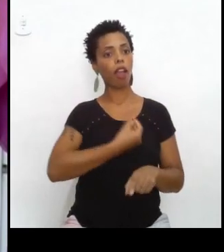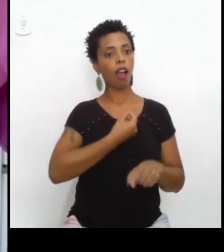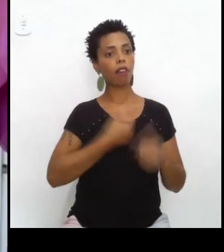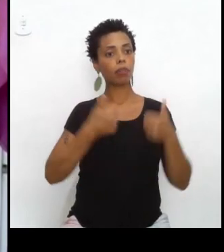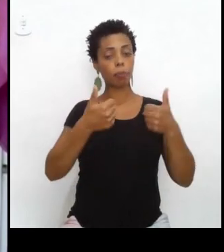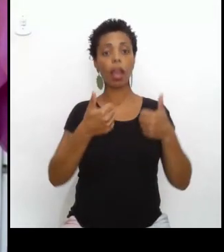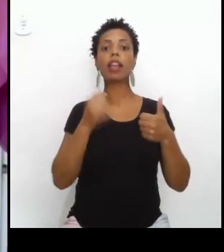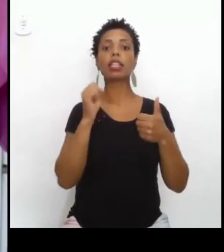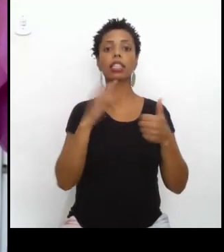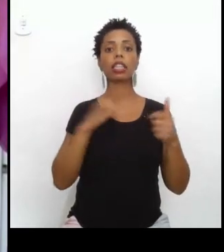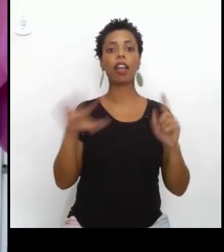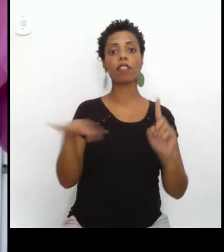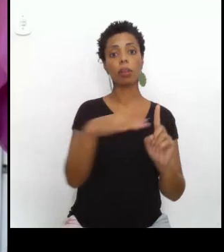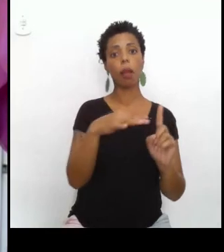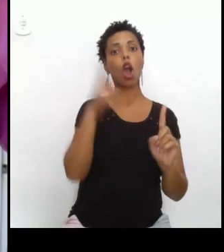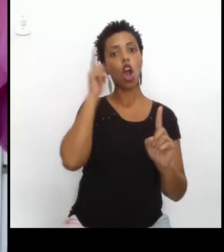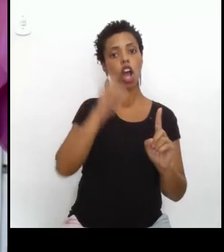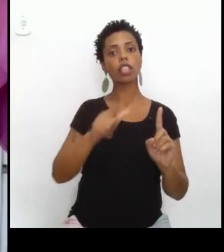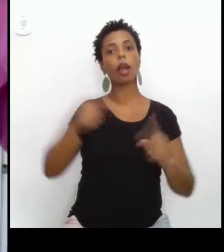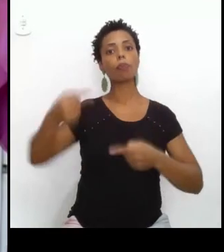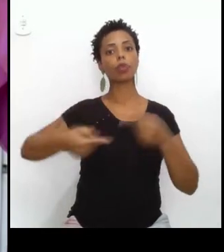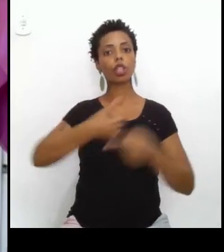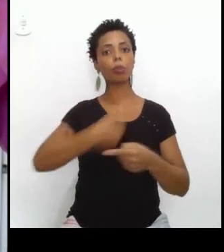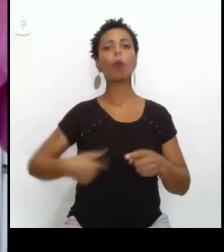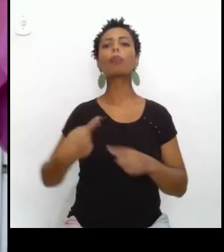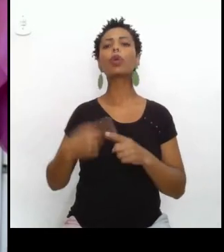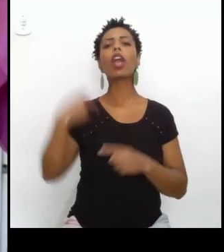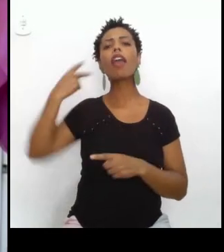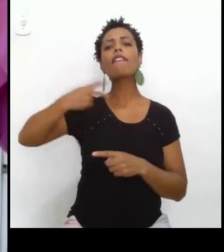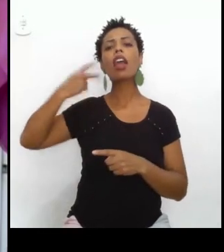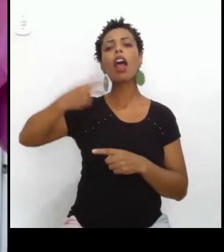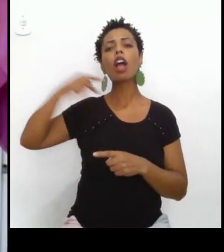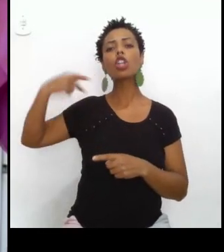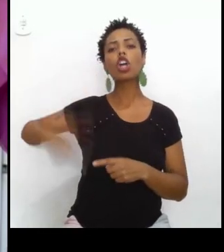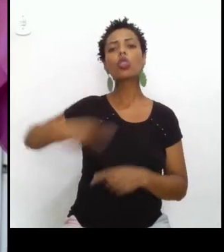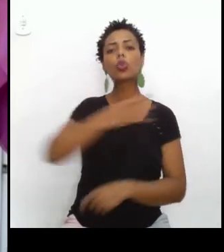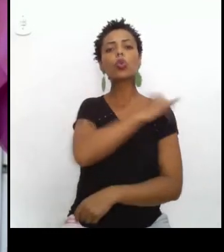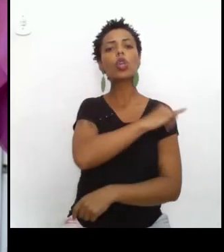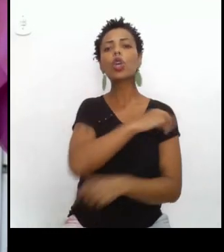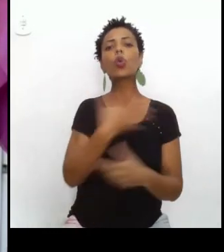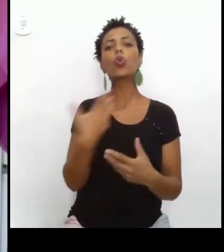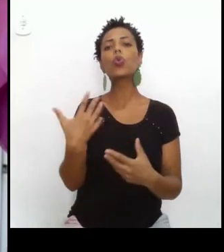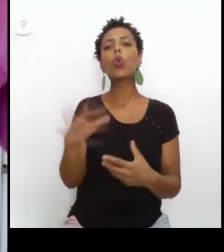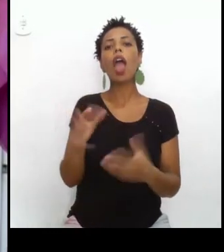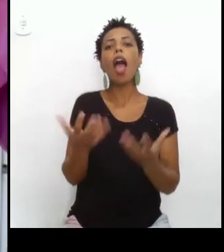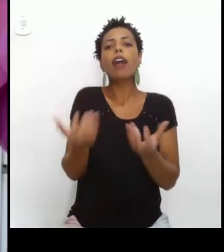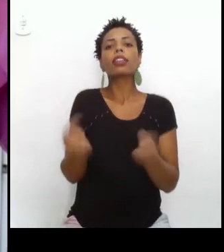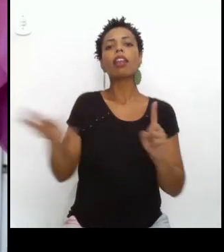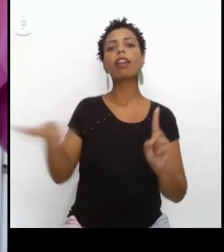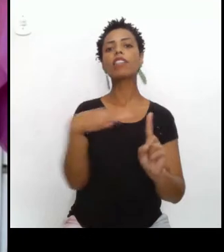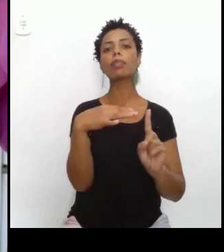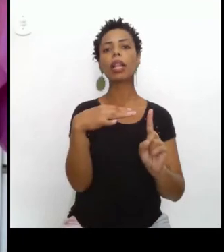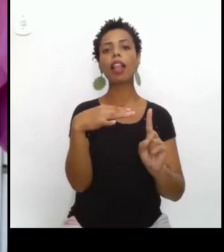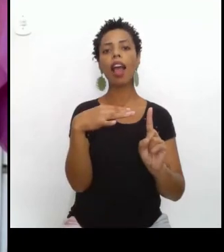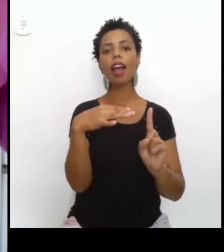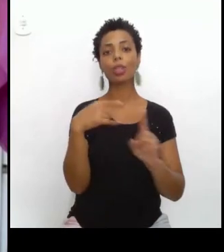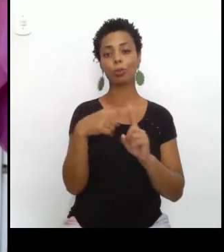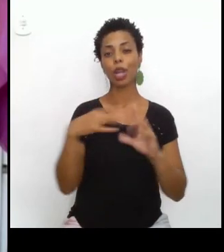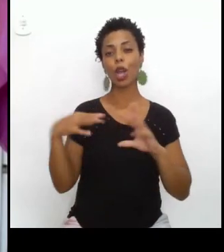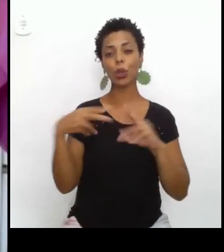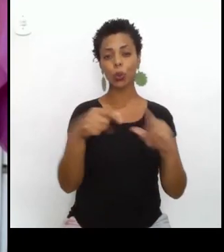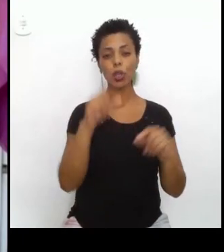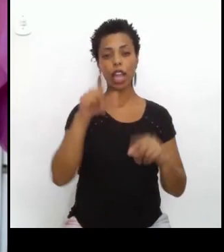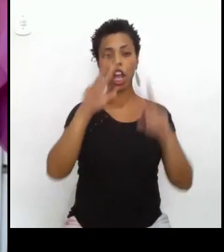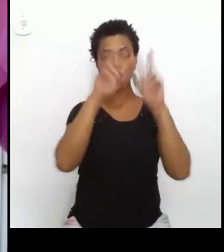pública O que que a câmara dos vereadores do Rio de Janeiro não quer Reconhecer essa visibilidade Porque tudo que toca a zona pauta de